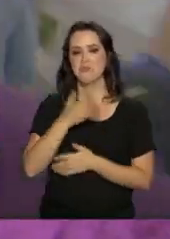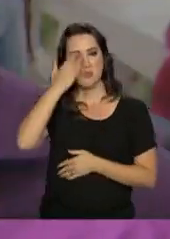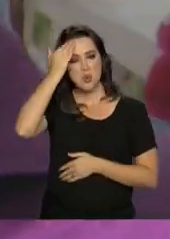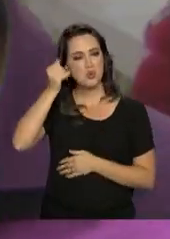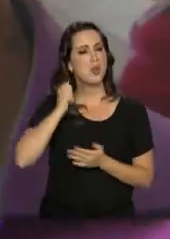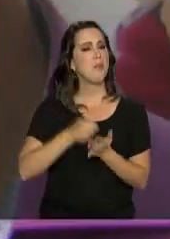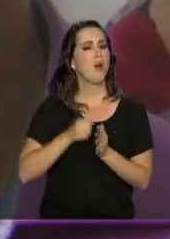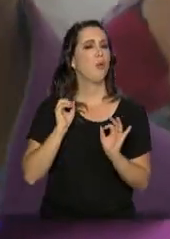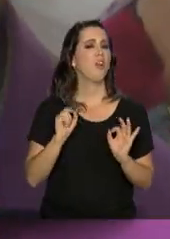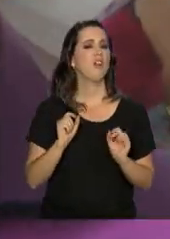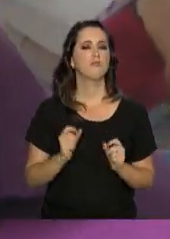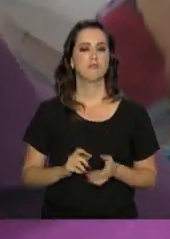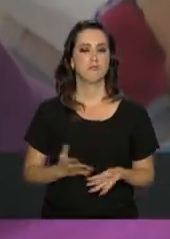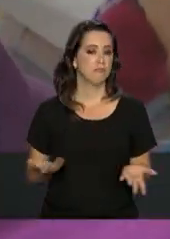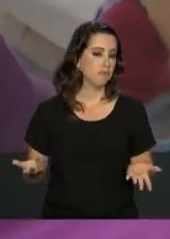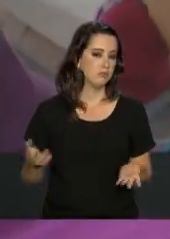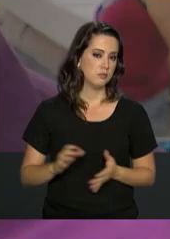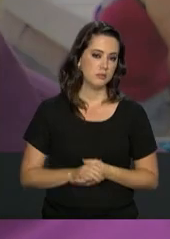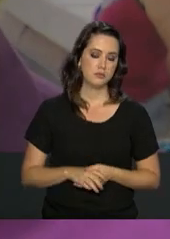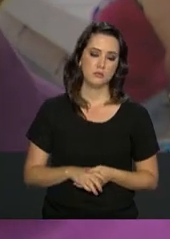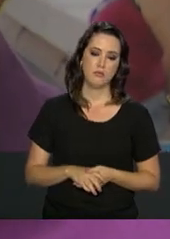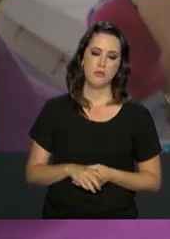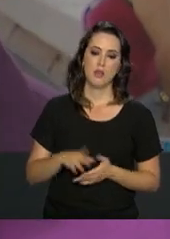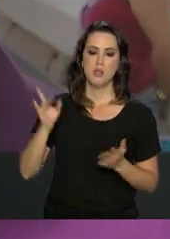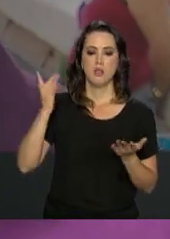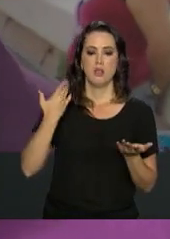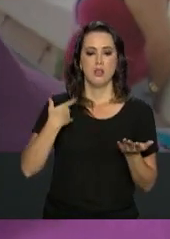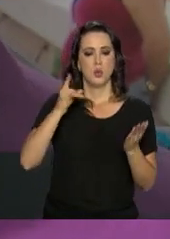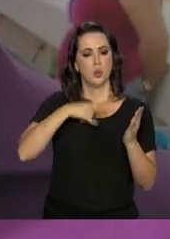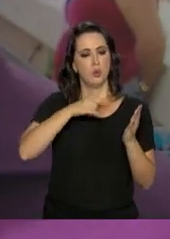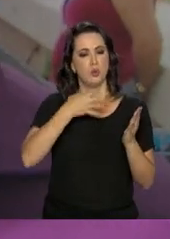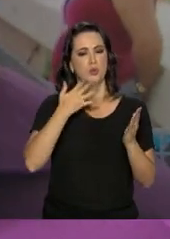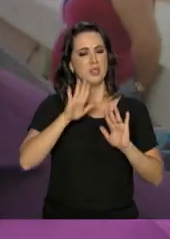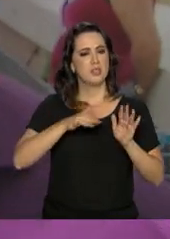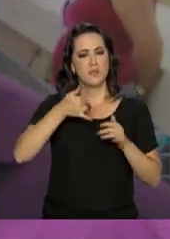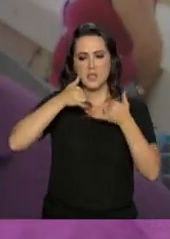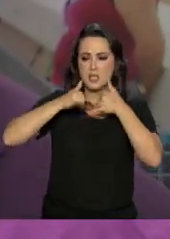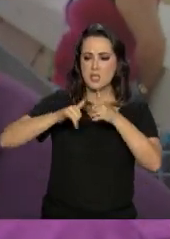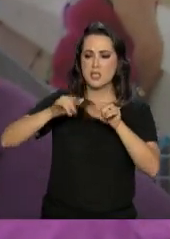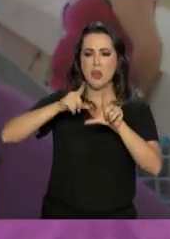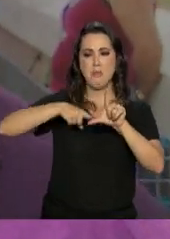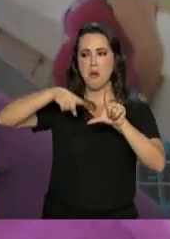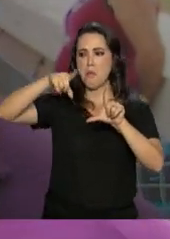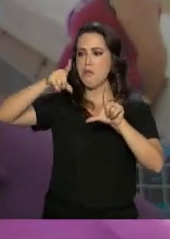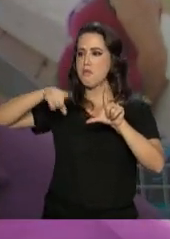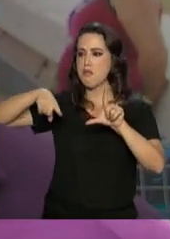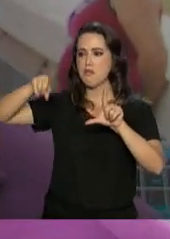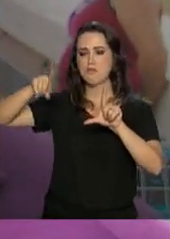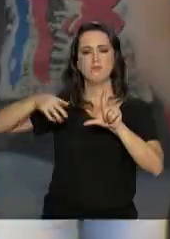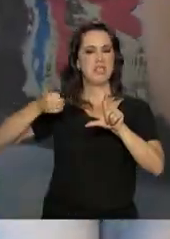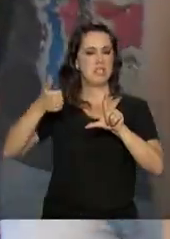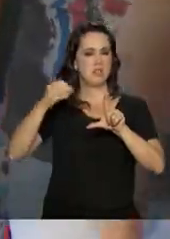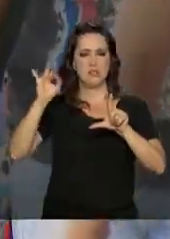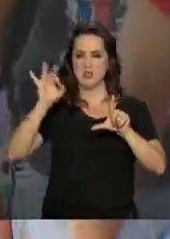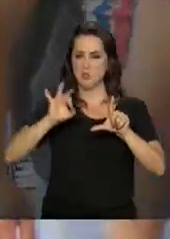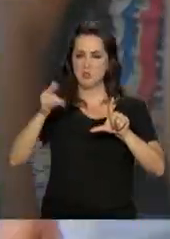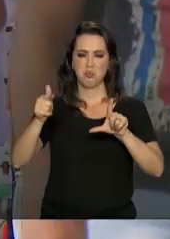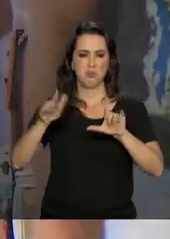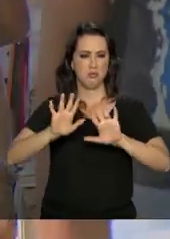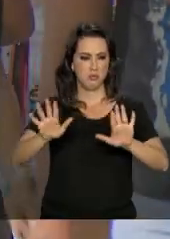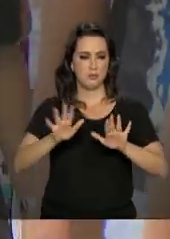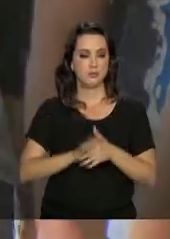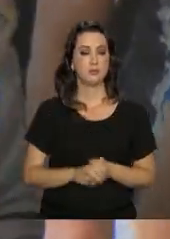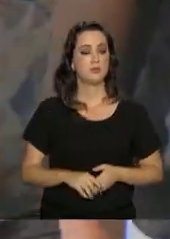eu acho que é o consumo não está 100% correto entendeu então assim está deixando a desejar a grande maioria